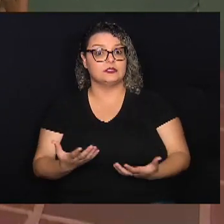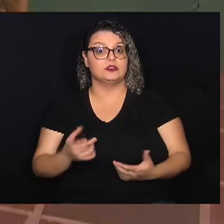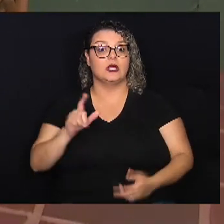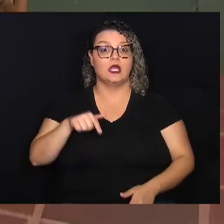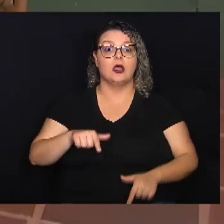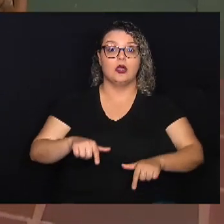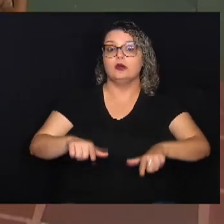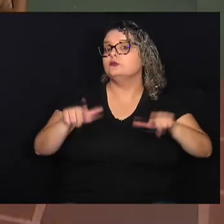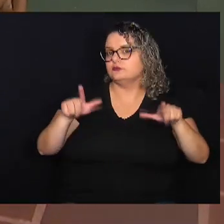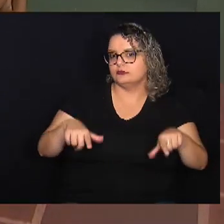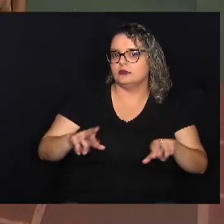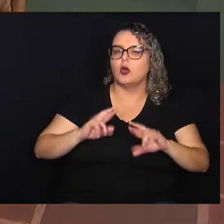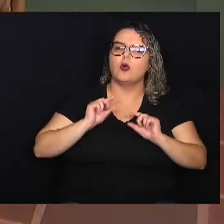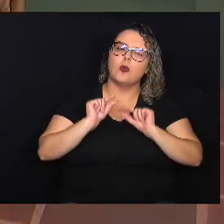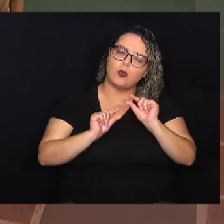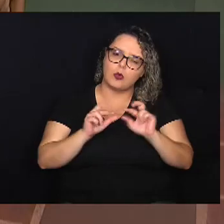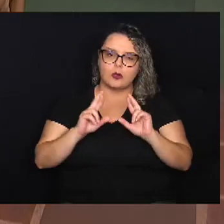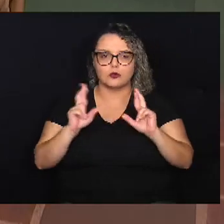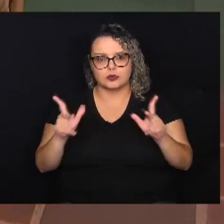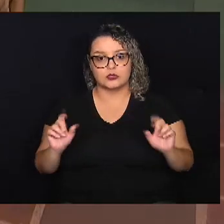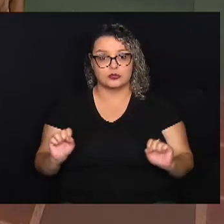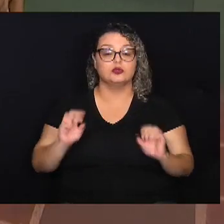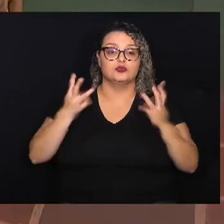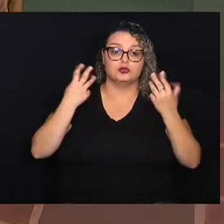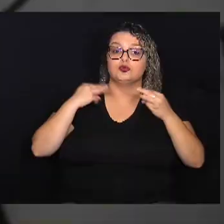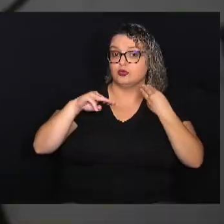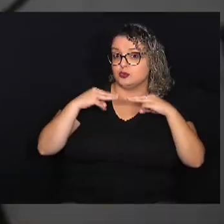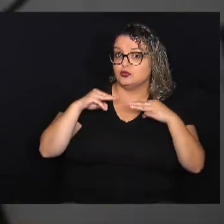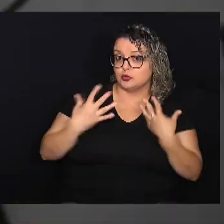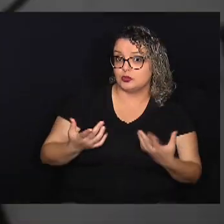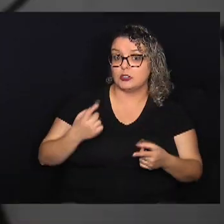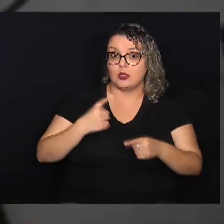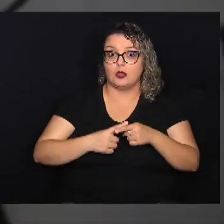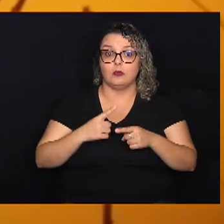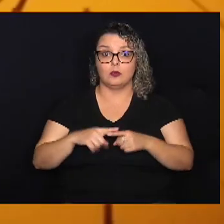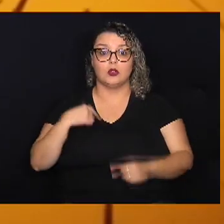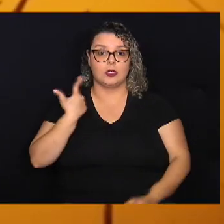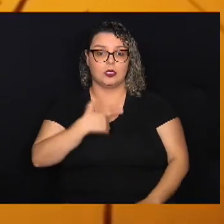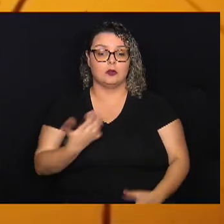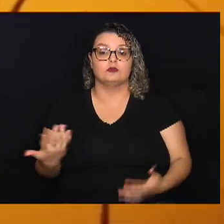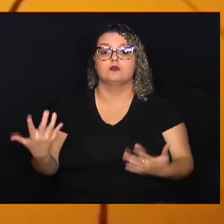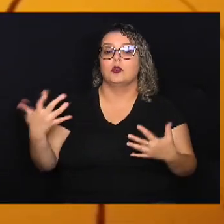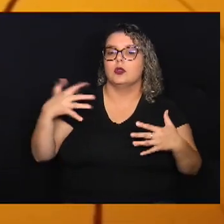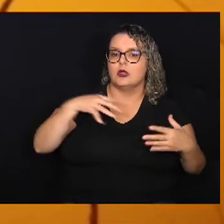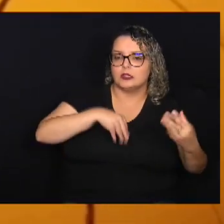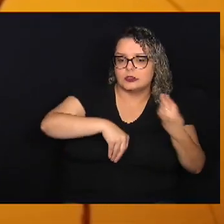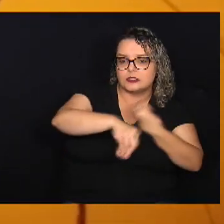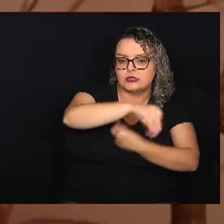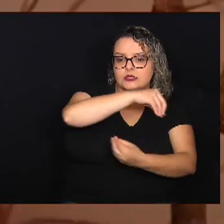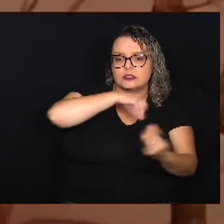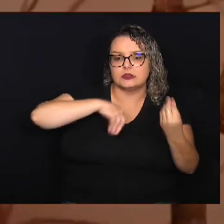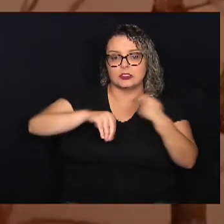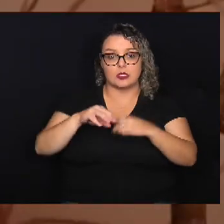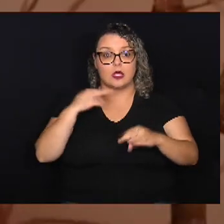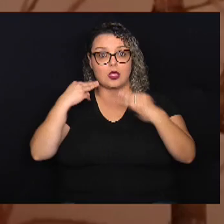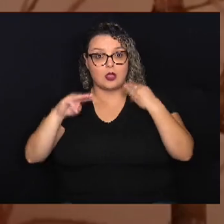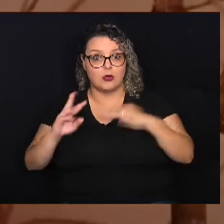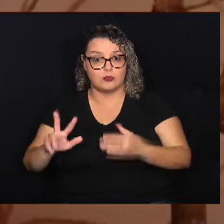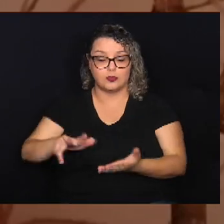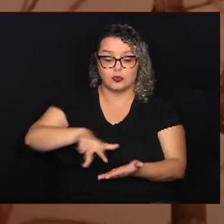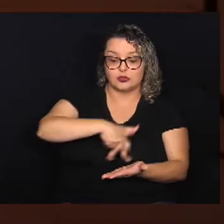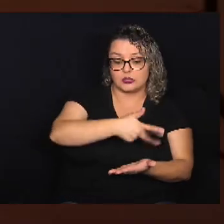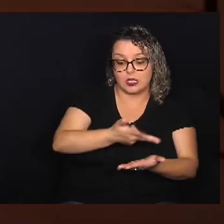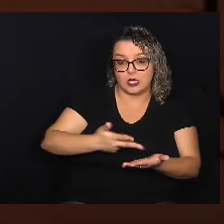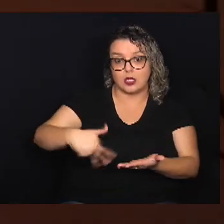um pouco diferente de um show de música, né? Porque a gente integra, além da música, o teatro e a dança e a